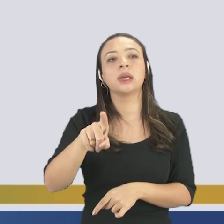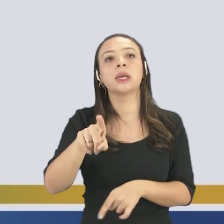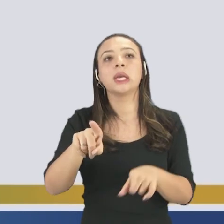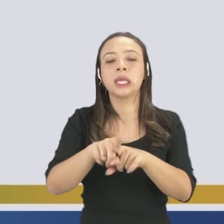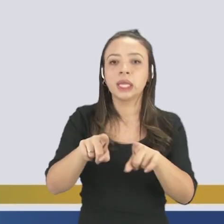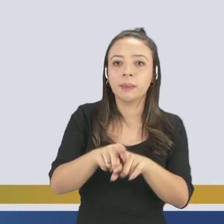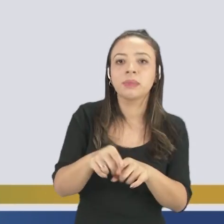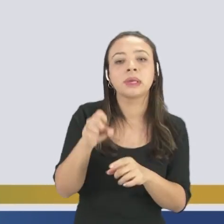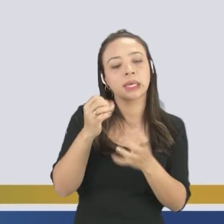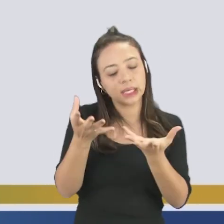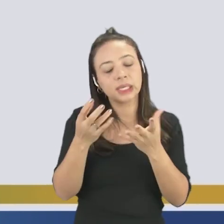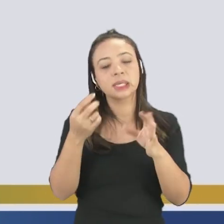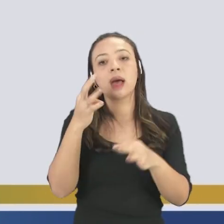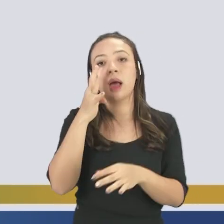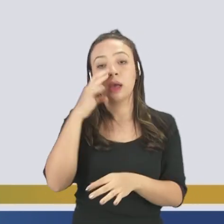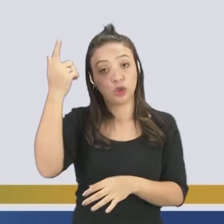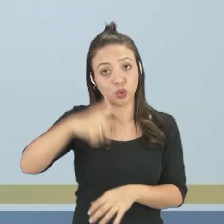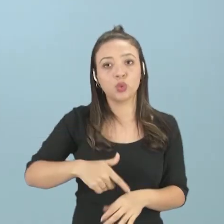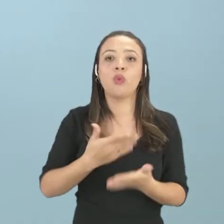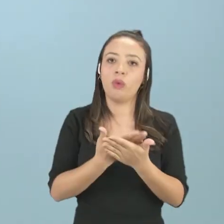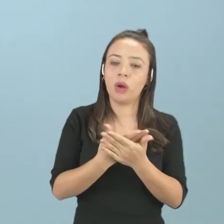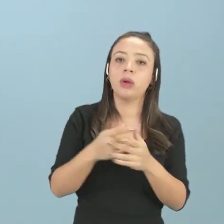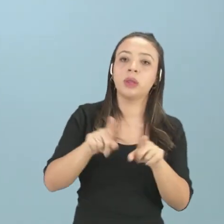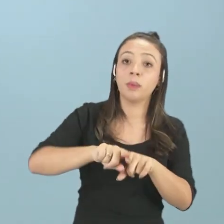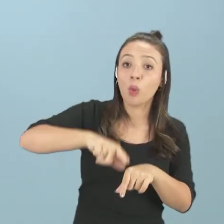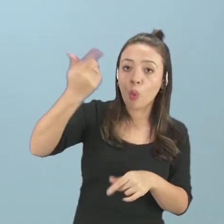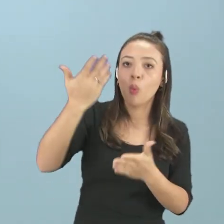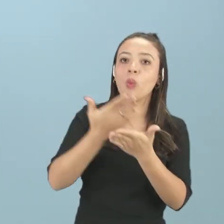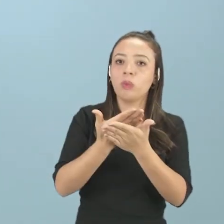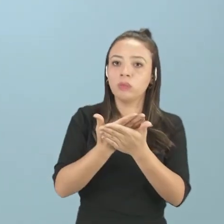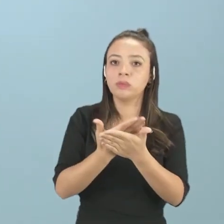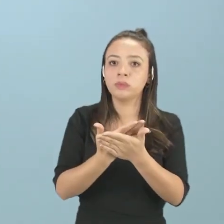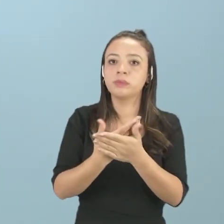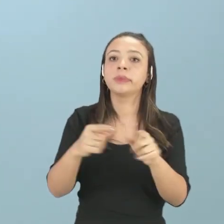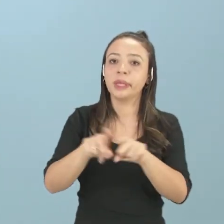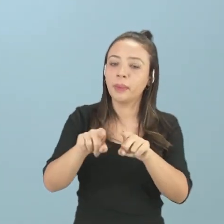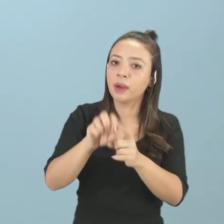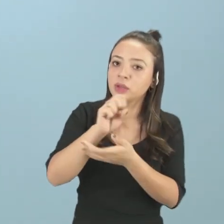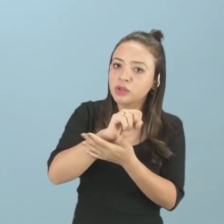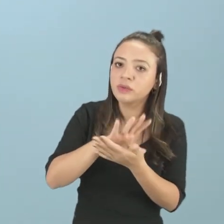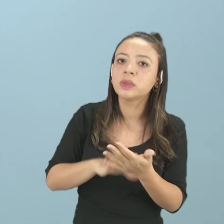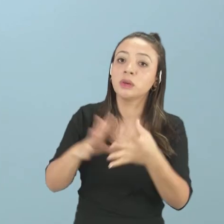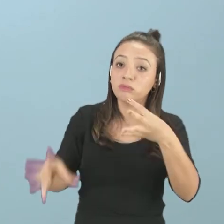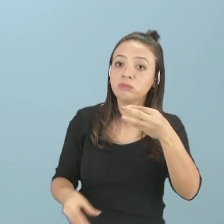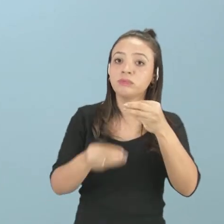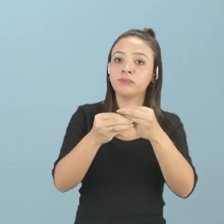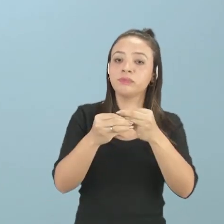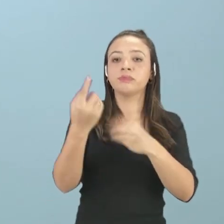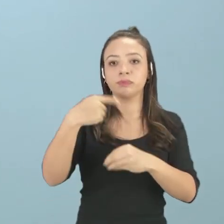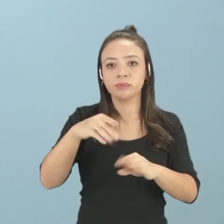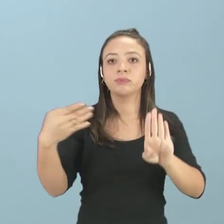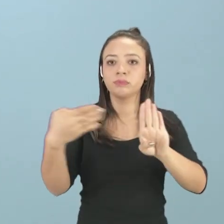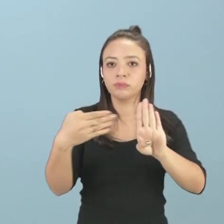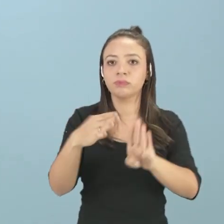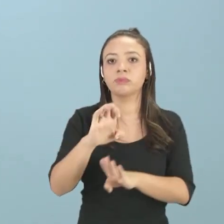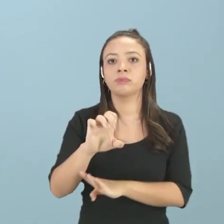quiser acessar essa aula e outras mais, incluindo os exercícios complementares, é só você acessar a